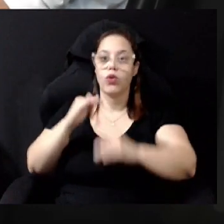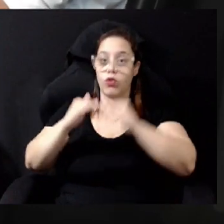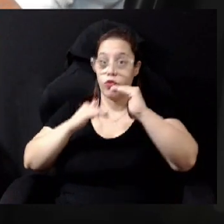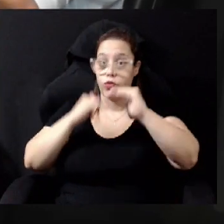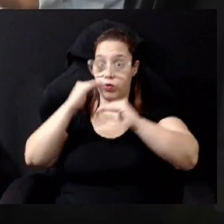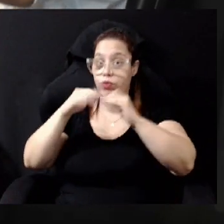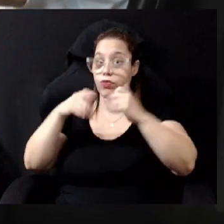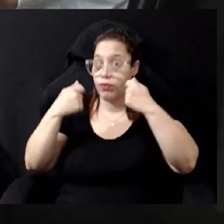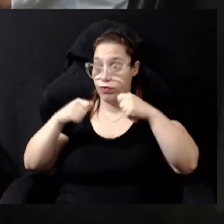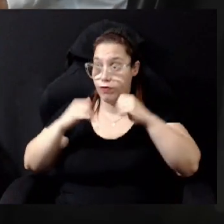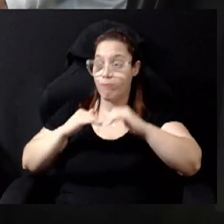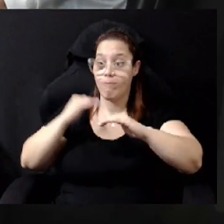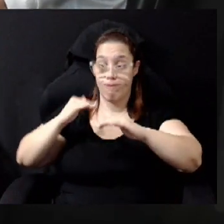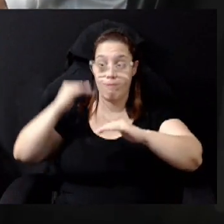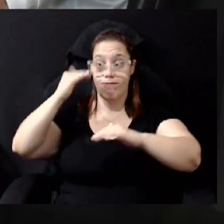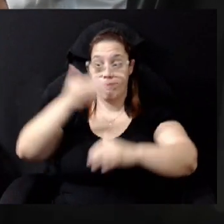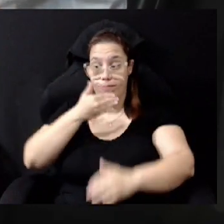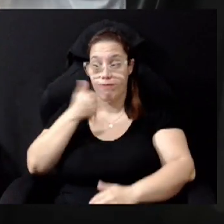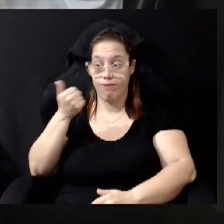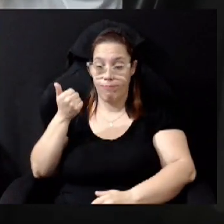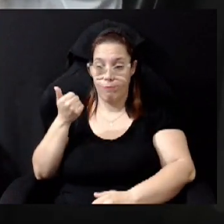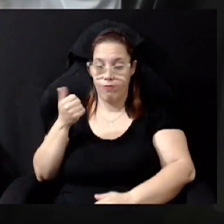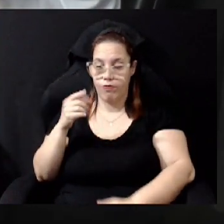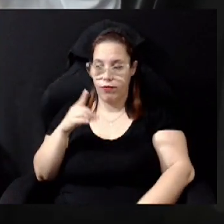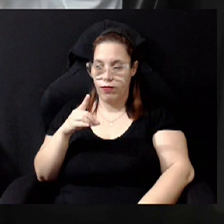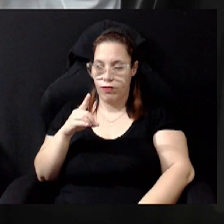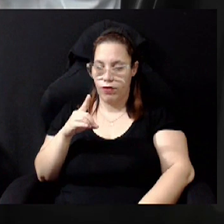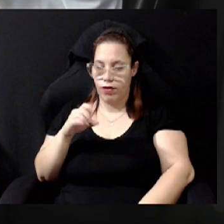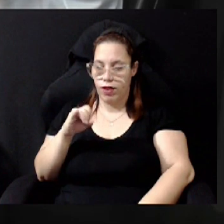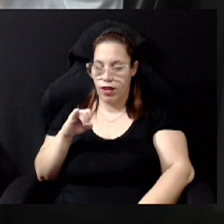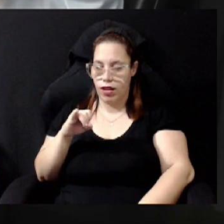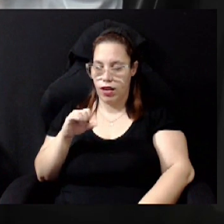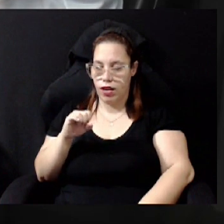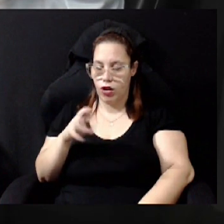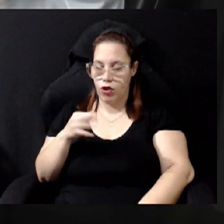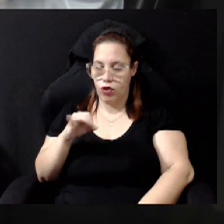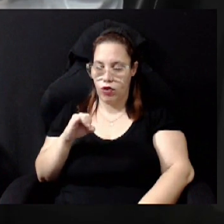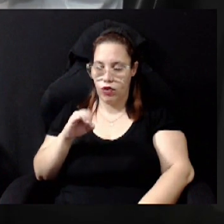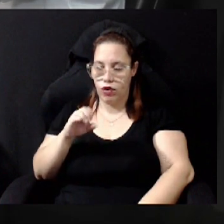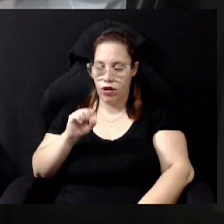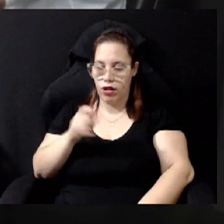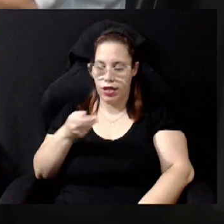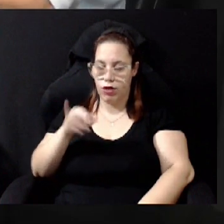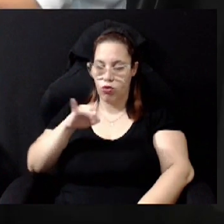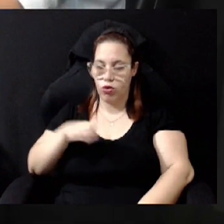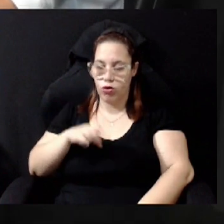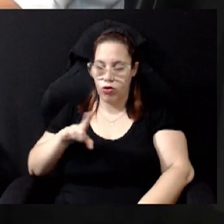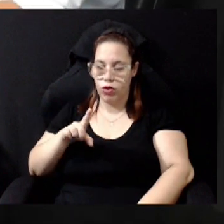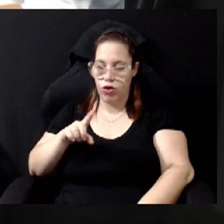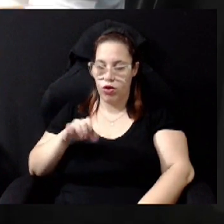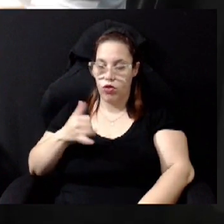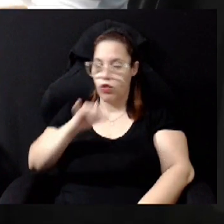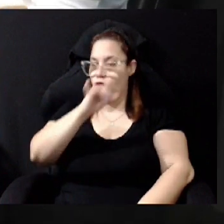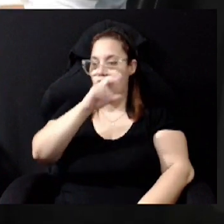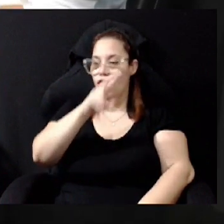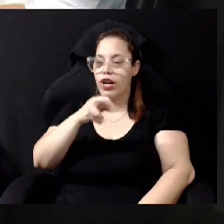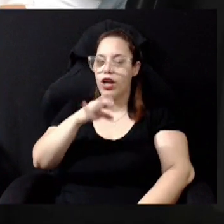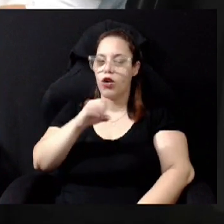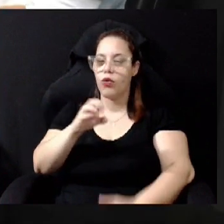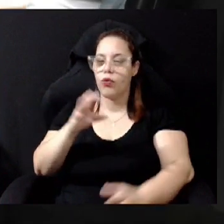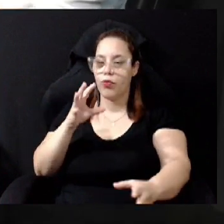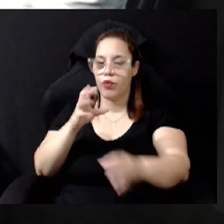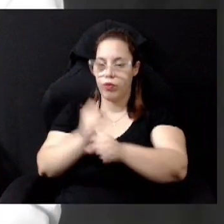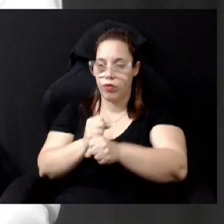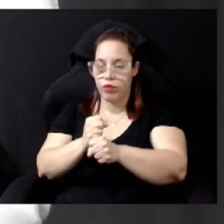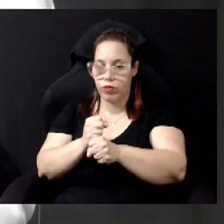desenvolver mais, e distrito de São José e distrito de Viracopos. Eu acredito que nós fechamos a cidade